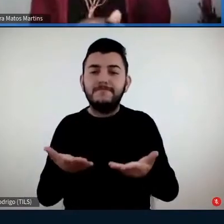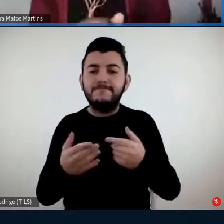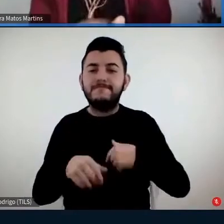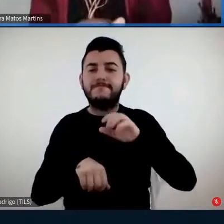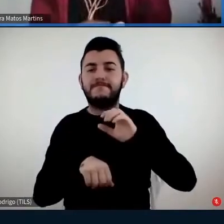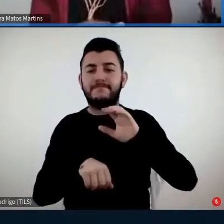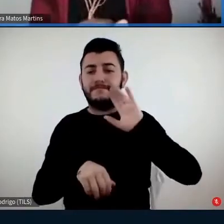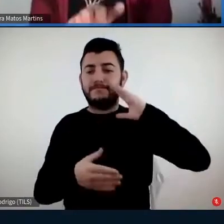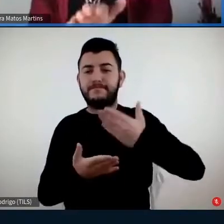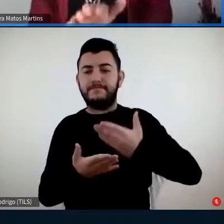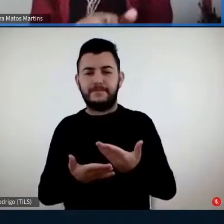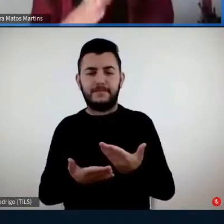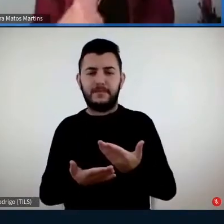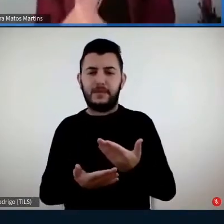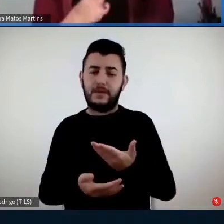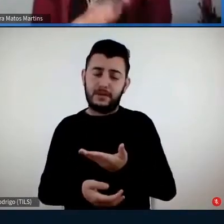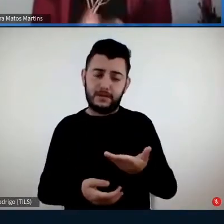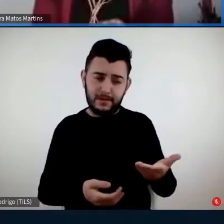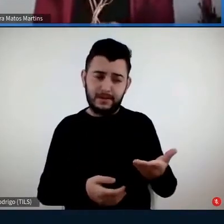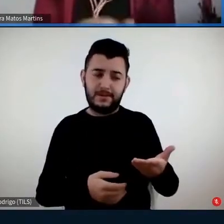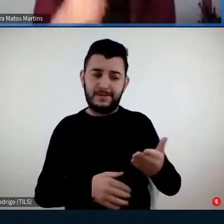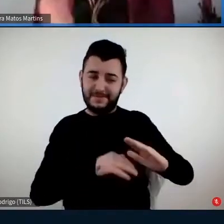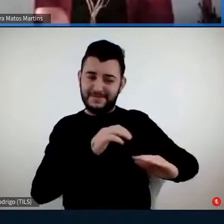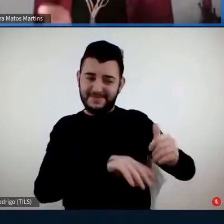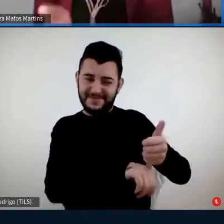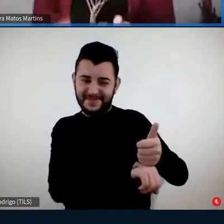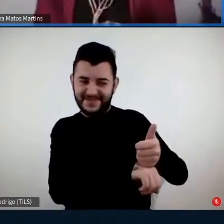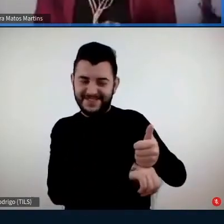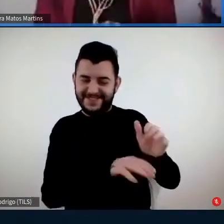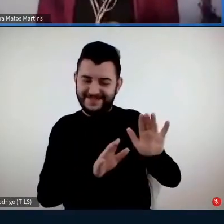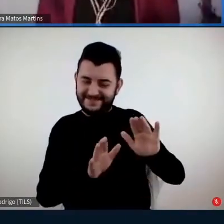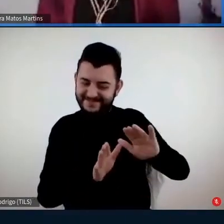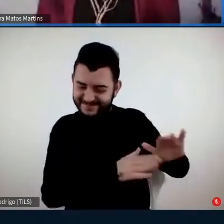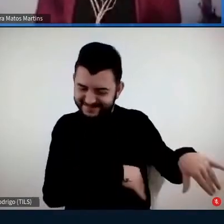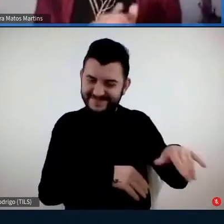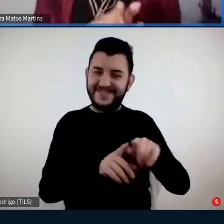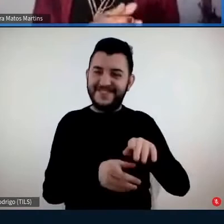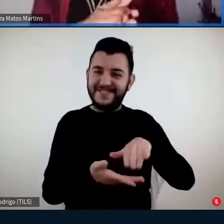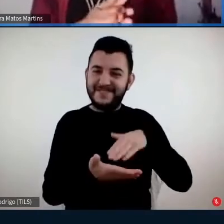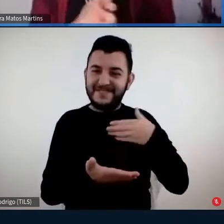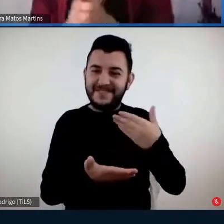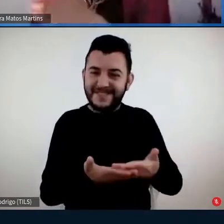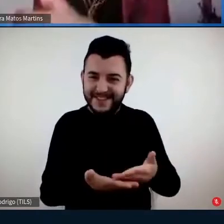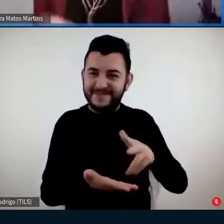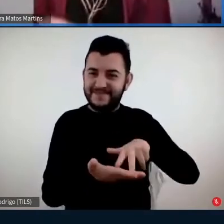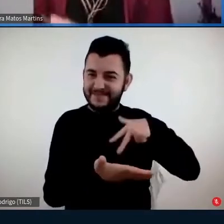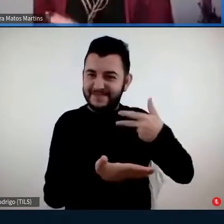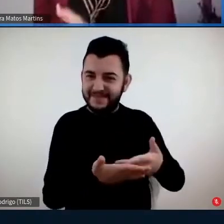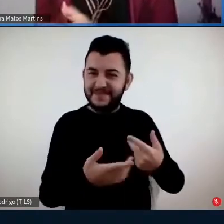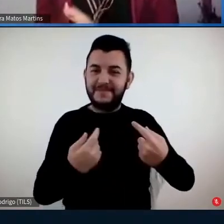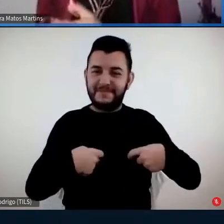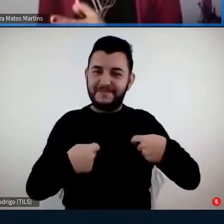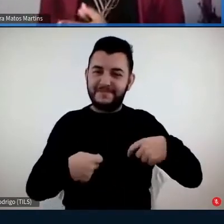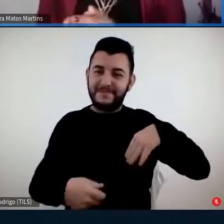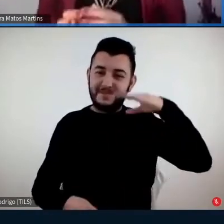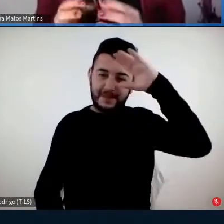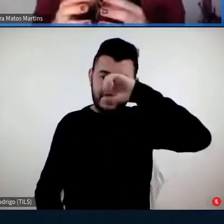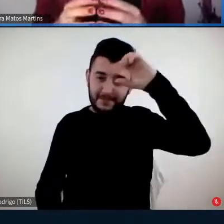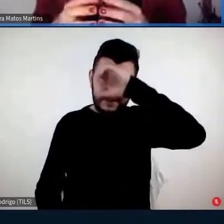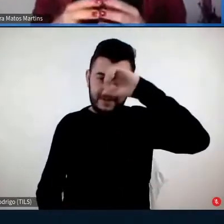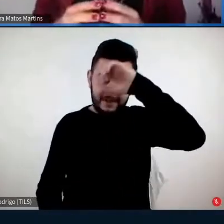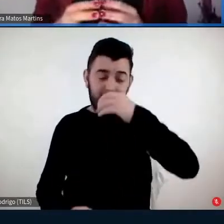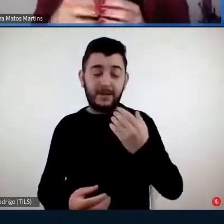aquele profissional, que o intérprete, que o tradutor precisa aprender, o que podemos ensinar para